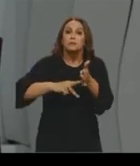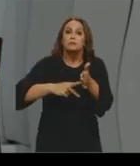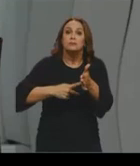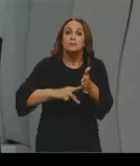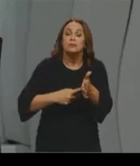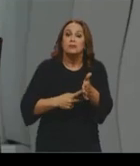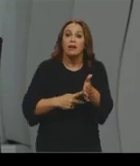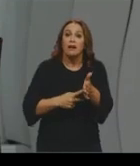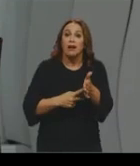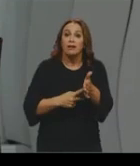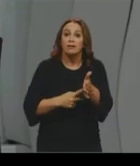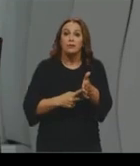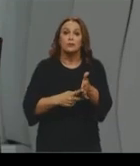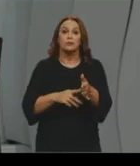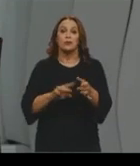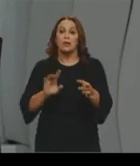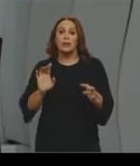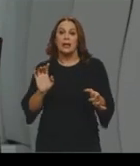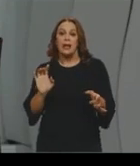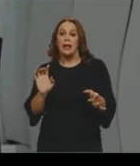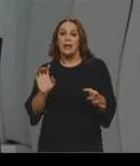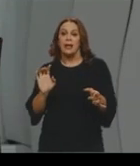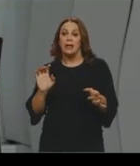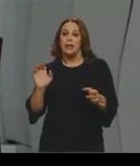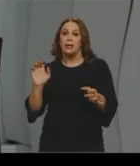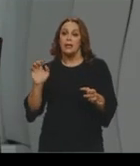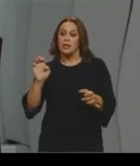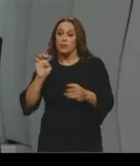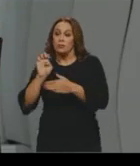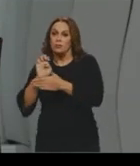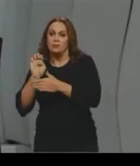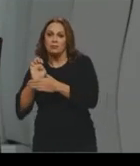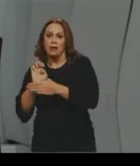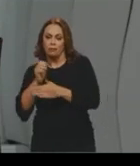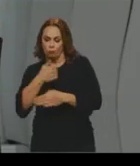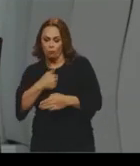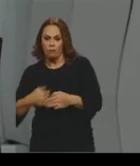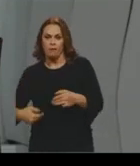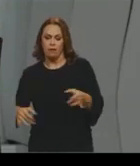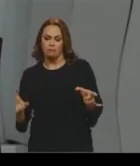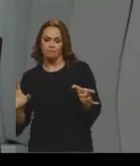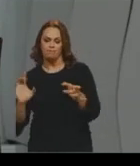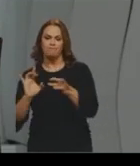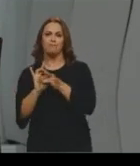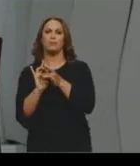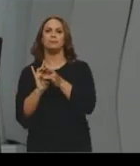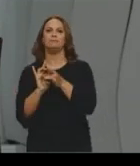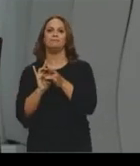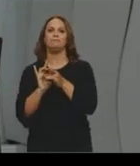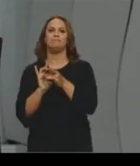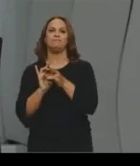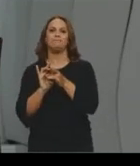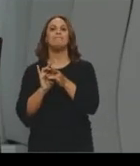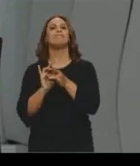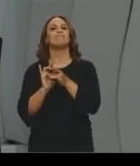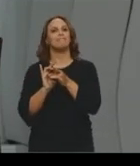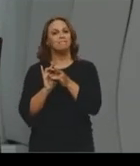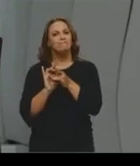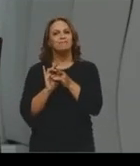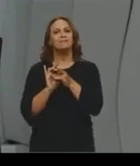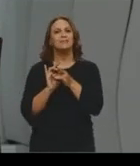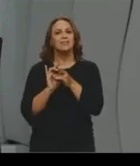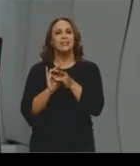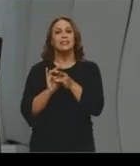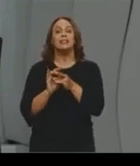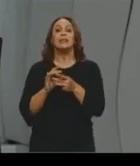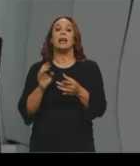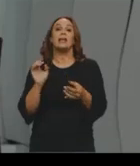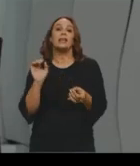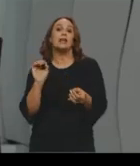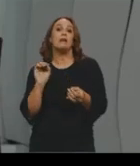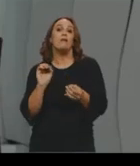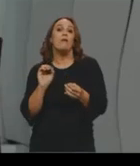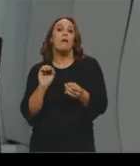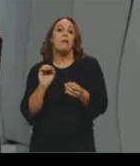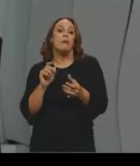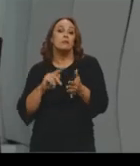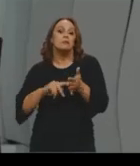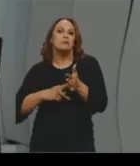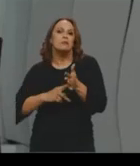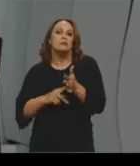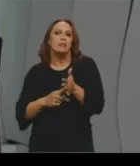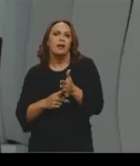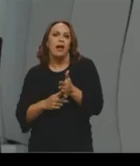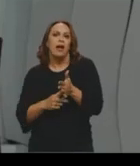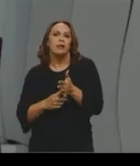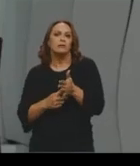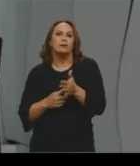ele se atrela ao Estado, né? Então, muitas vezes, esse sindicato ele dá uma amaciada nas relações, né? Ao invés